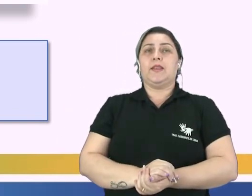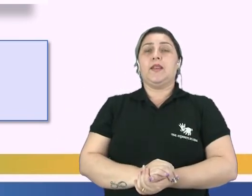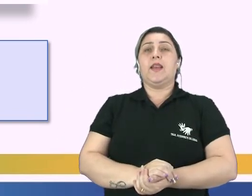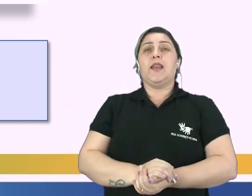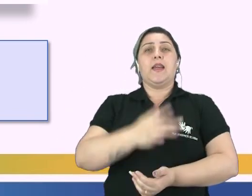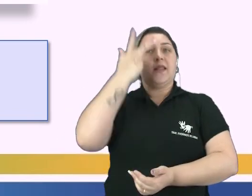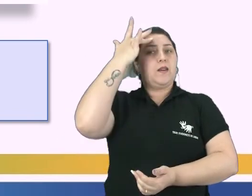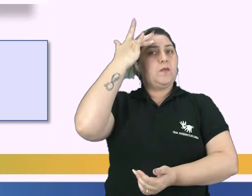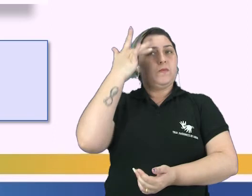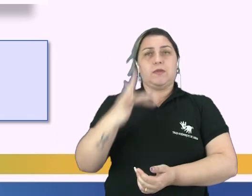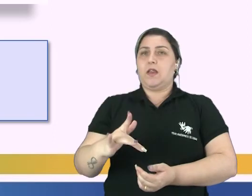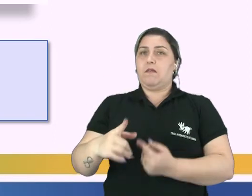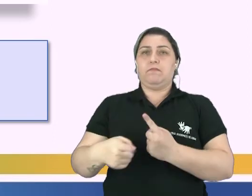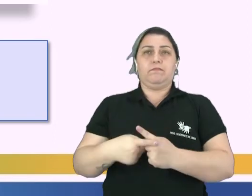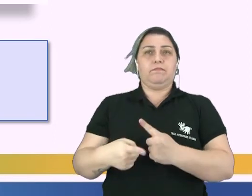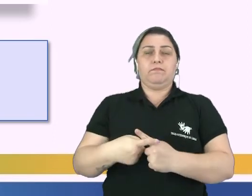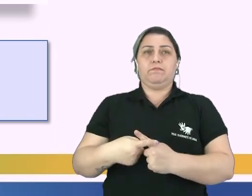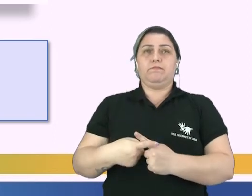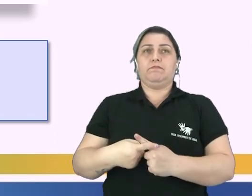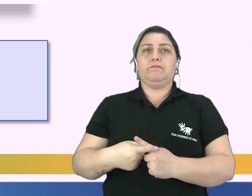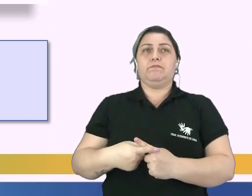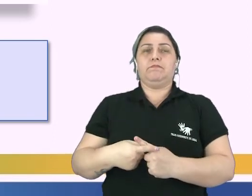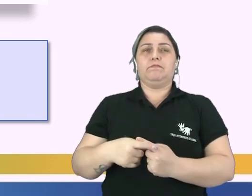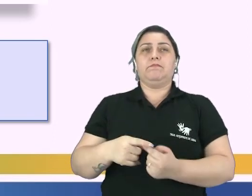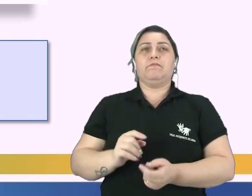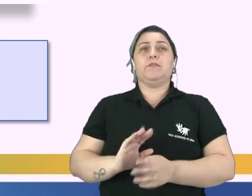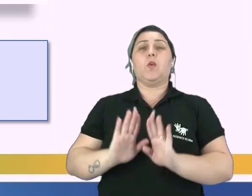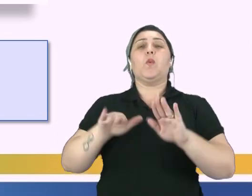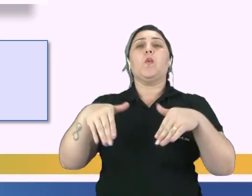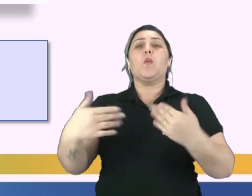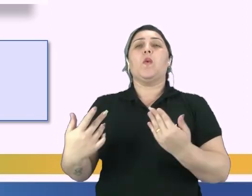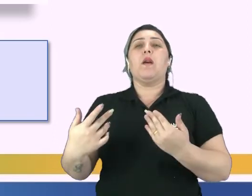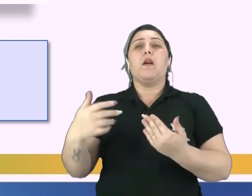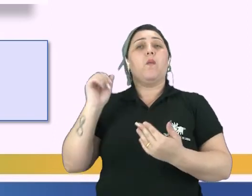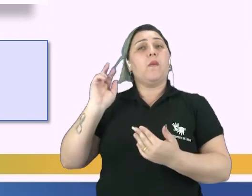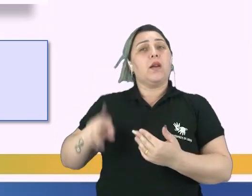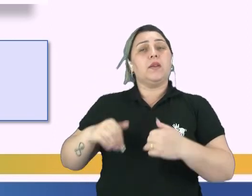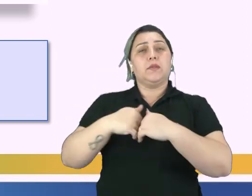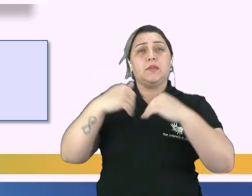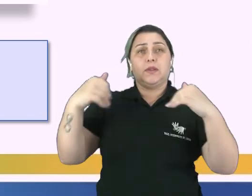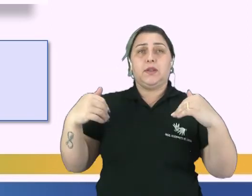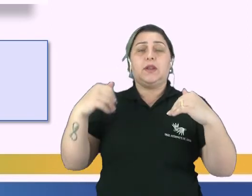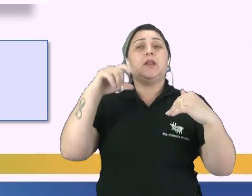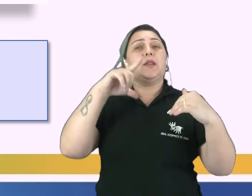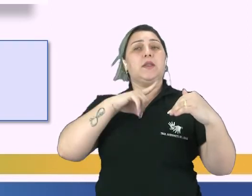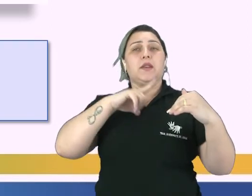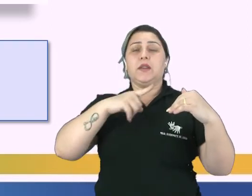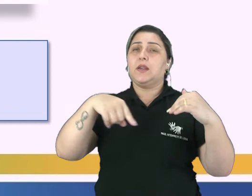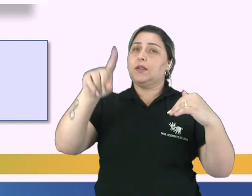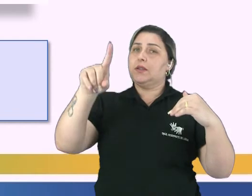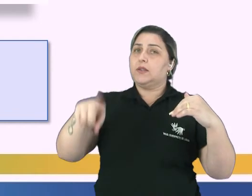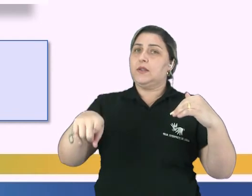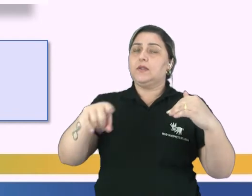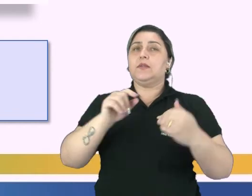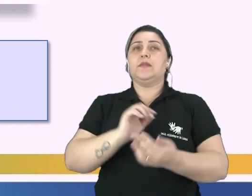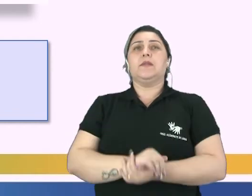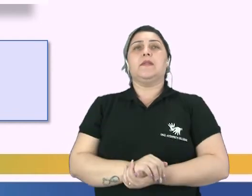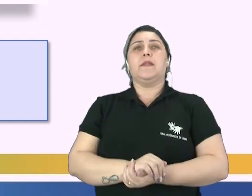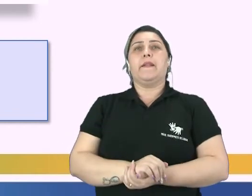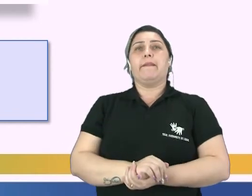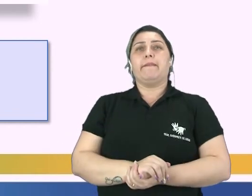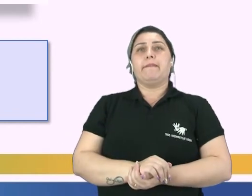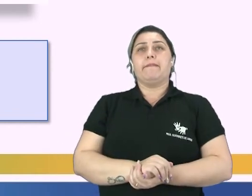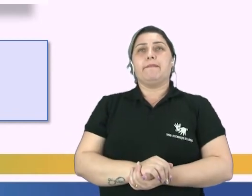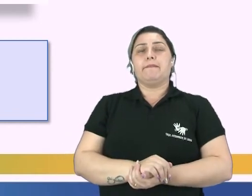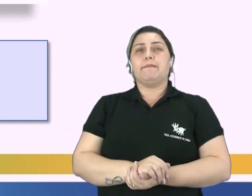diz: não sei por quê, né? Não sei por qual razão. Separado, porque equivale por qual razão, e acentuado